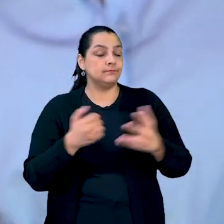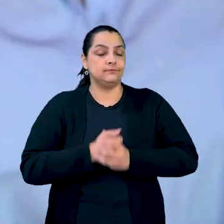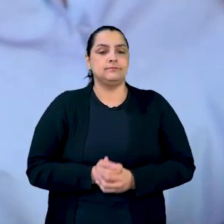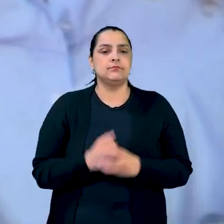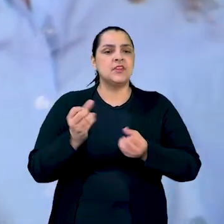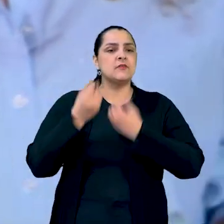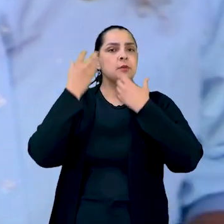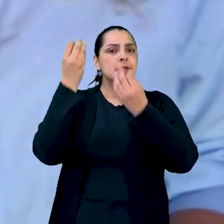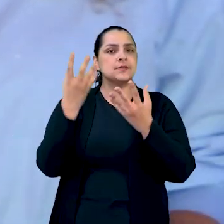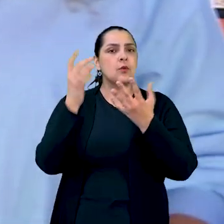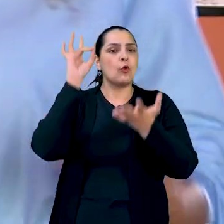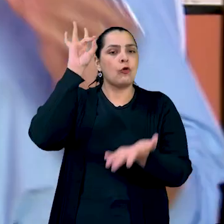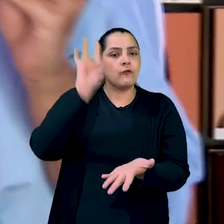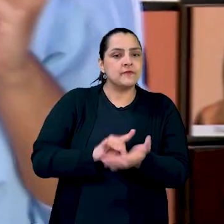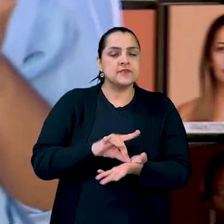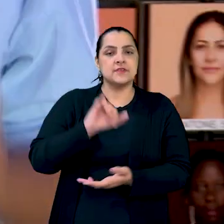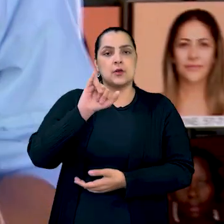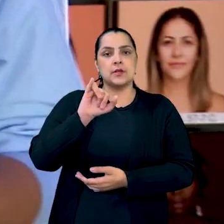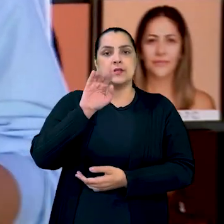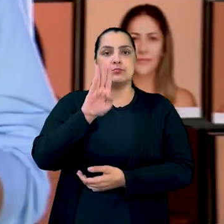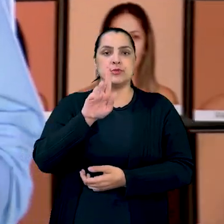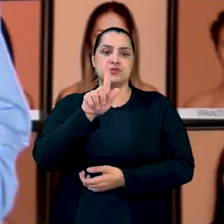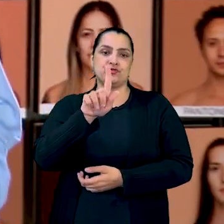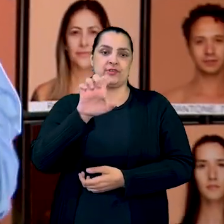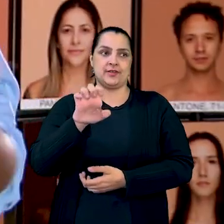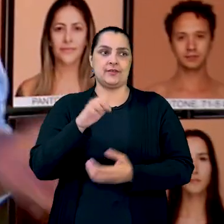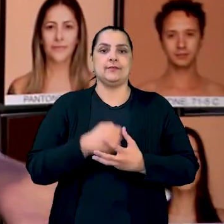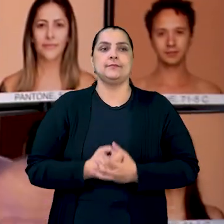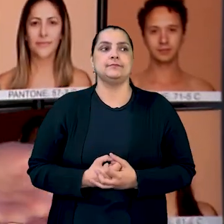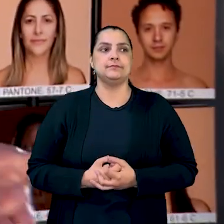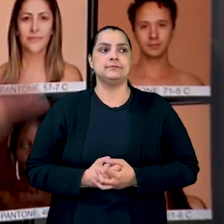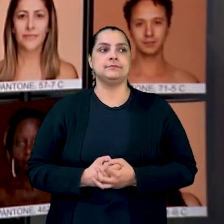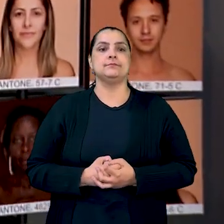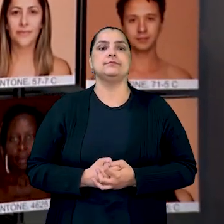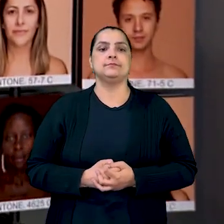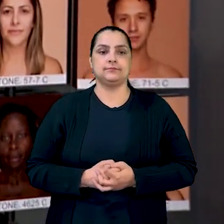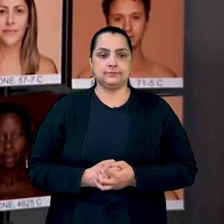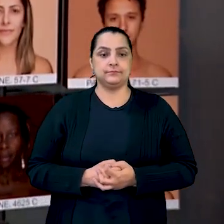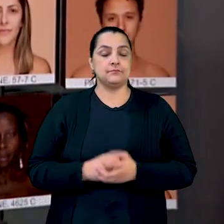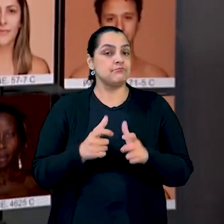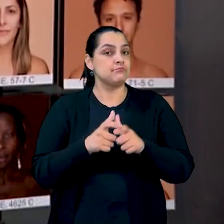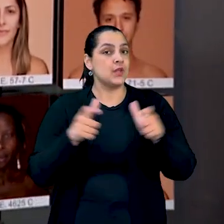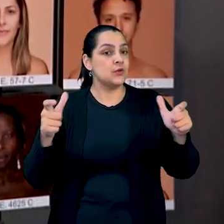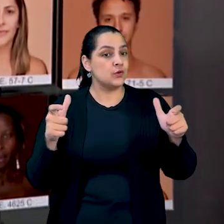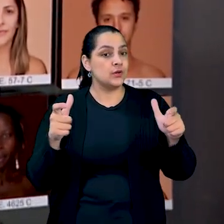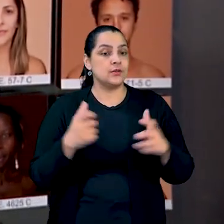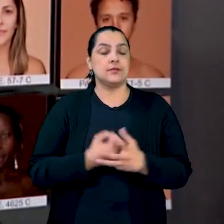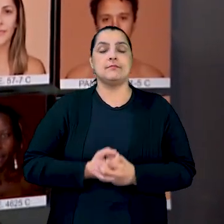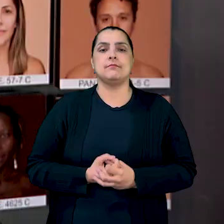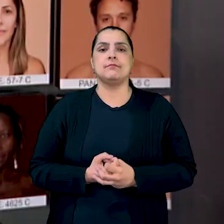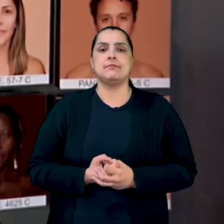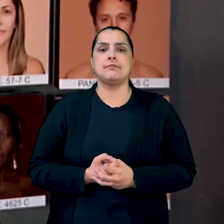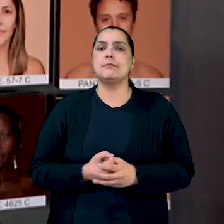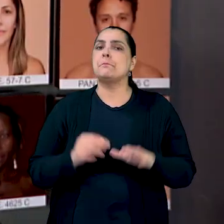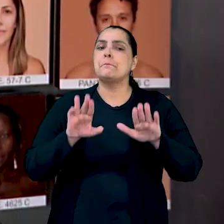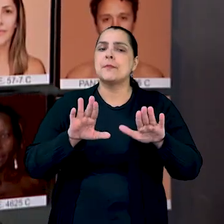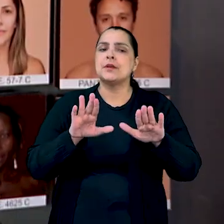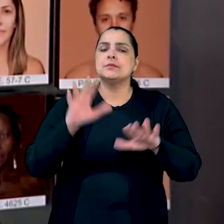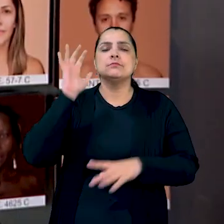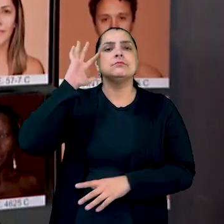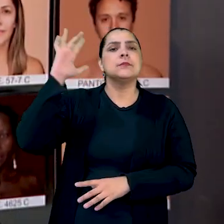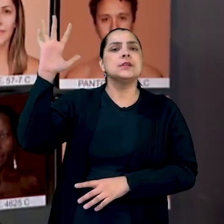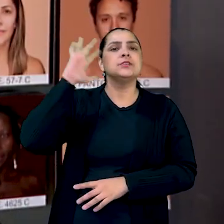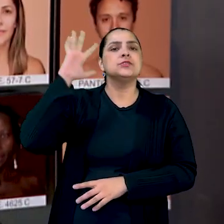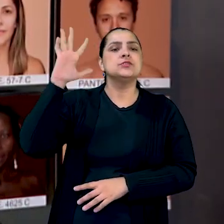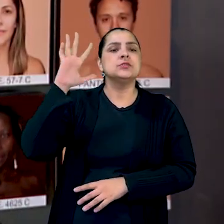O dado é oficial divulgado pelo IBGE. Somos, então, a maioria. Mas você consegue imaginar